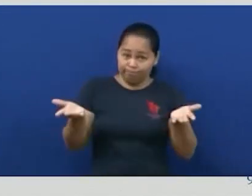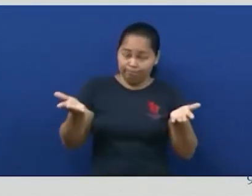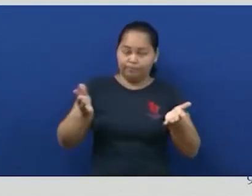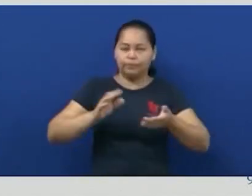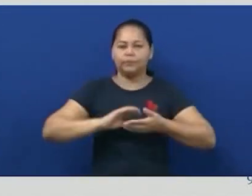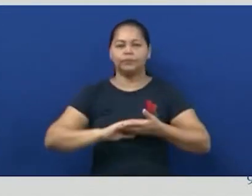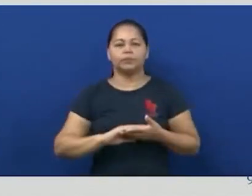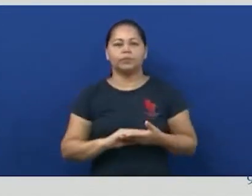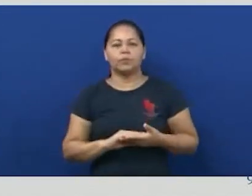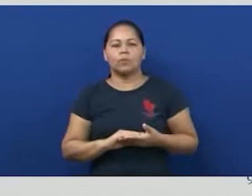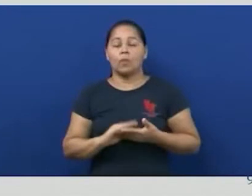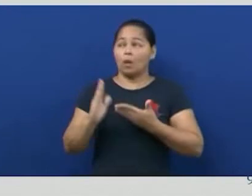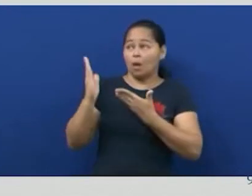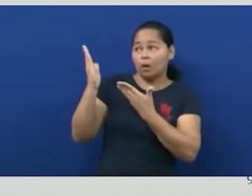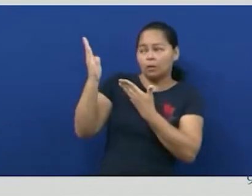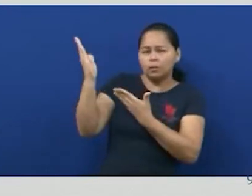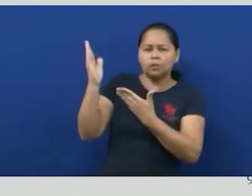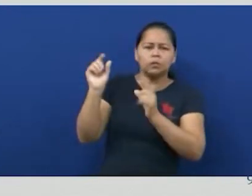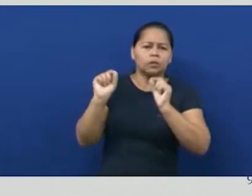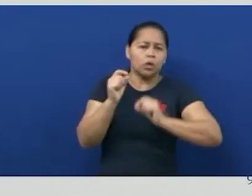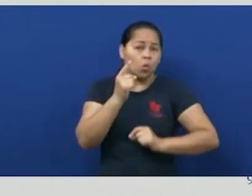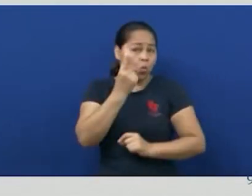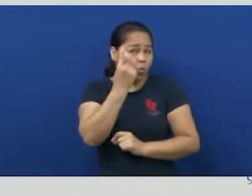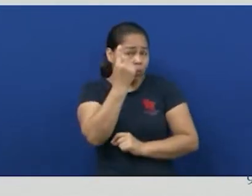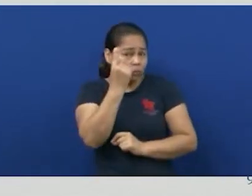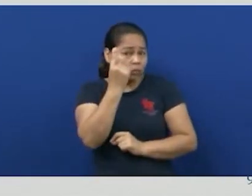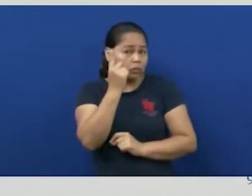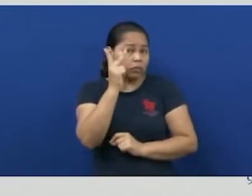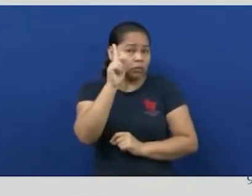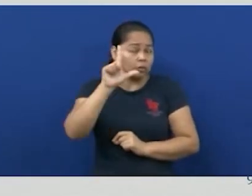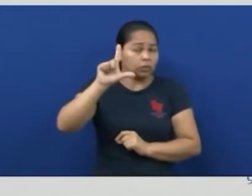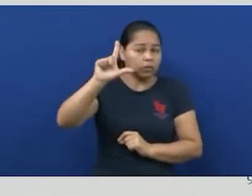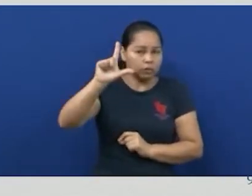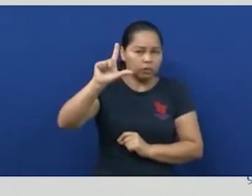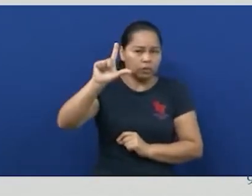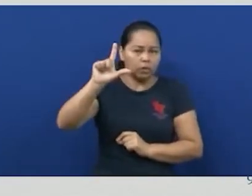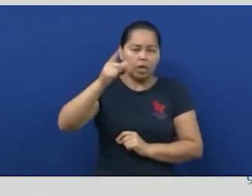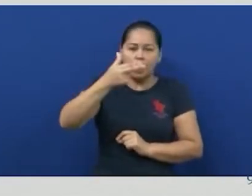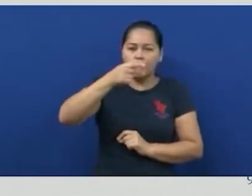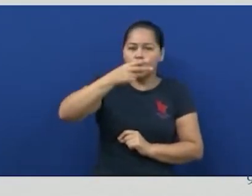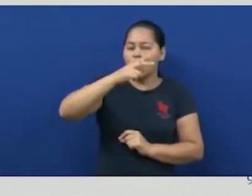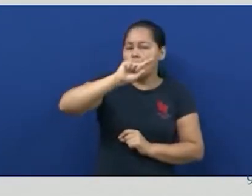1 quilocalorias equivale a